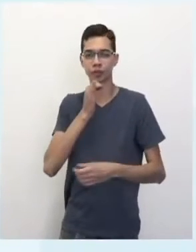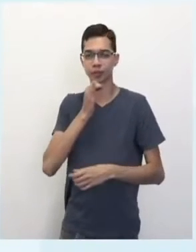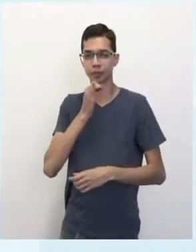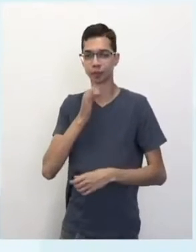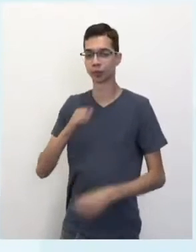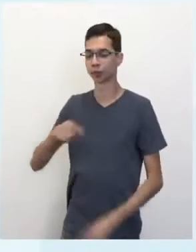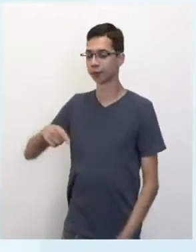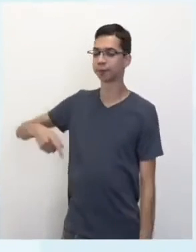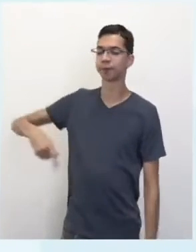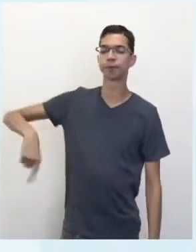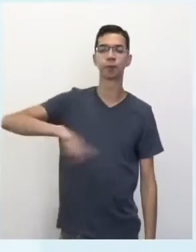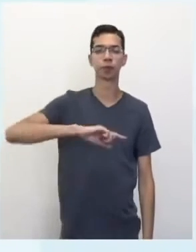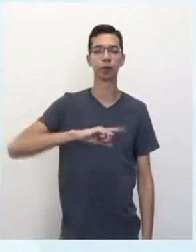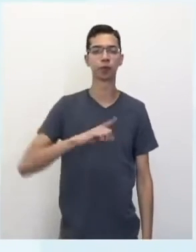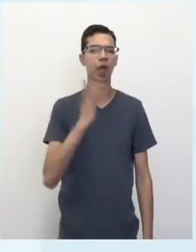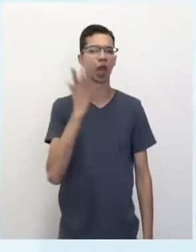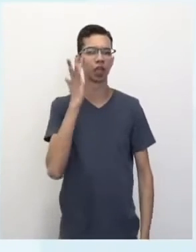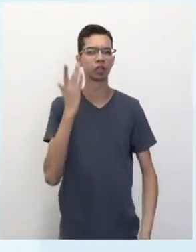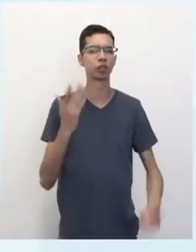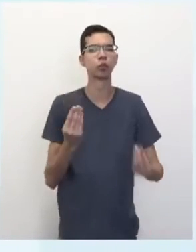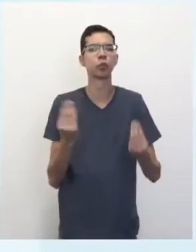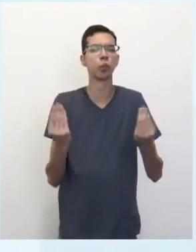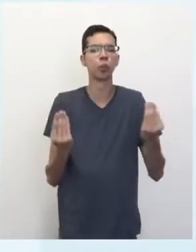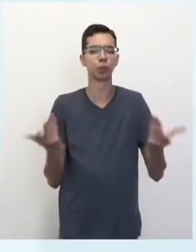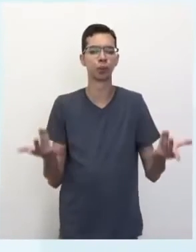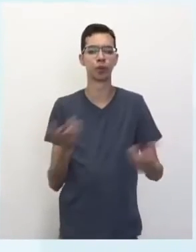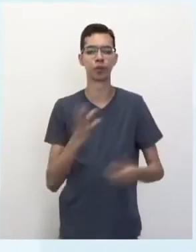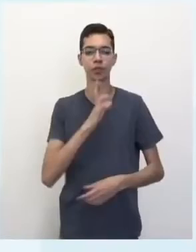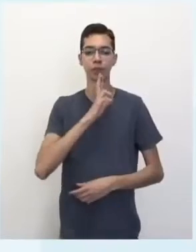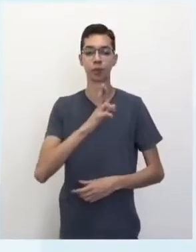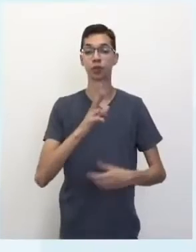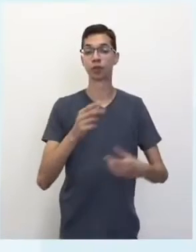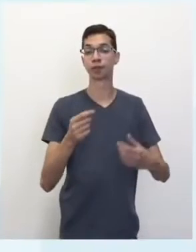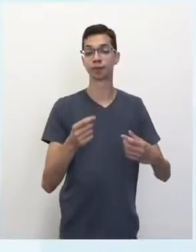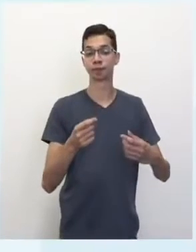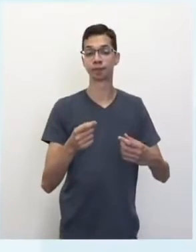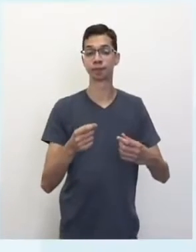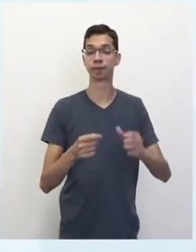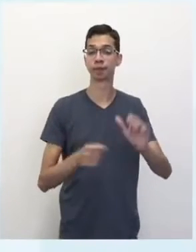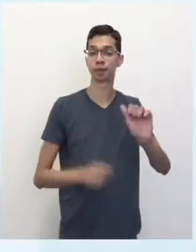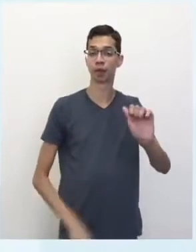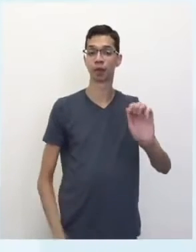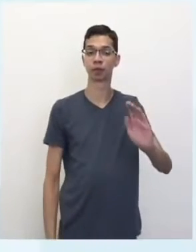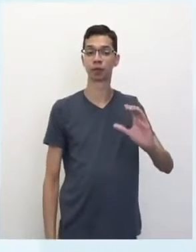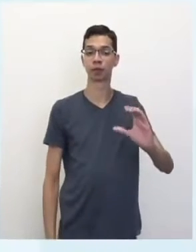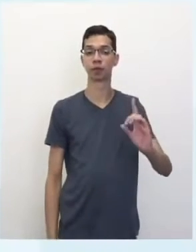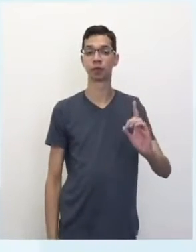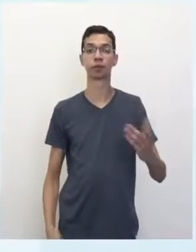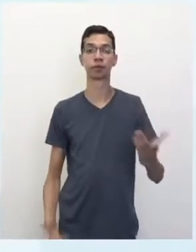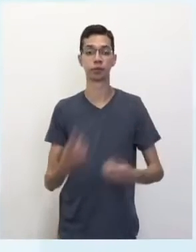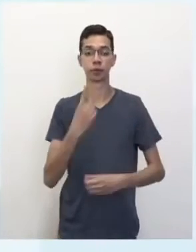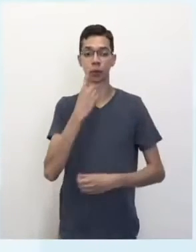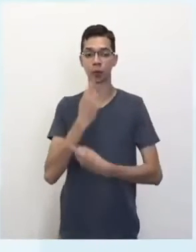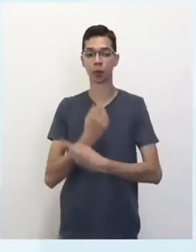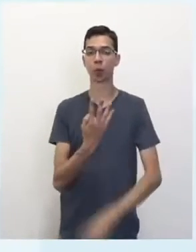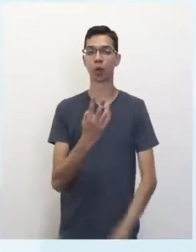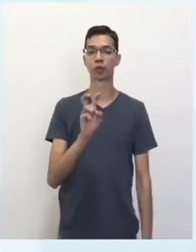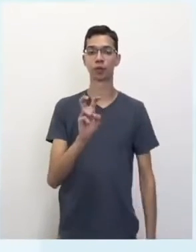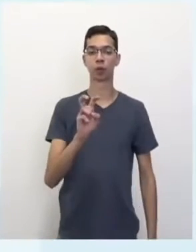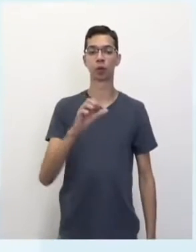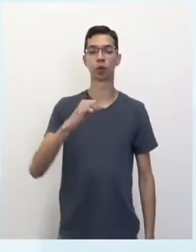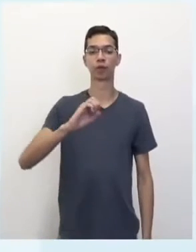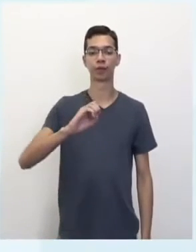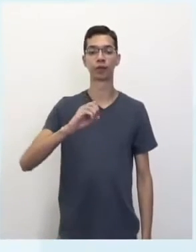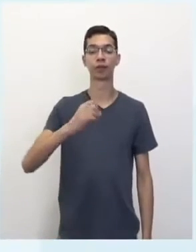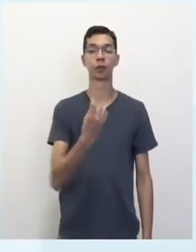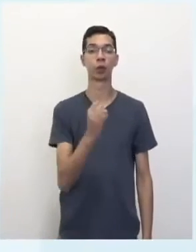das alternativas você acham aí que é possível, que pode acontecer? 45, 90, 180